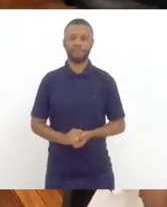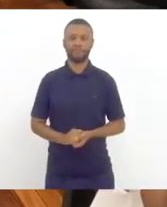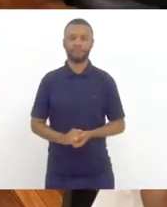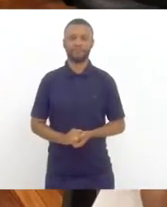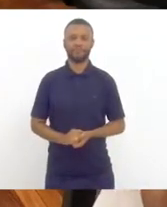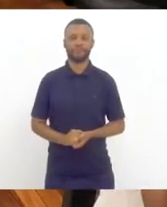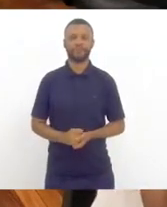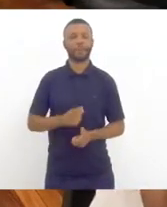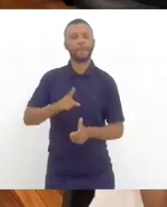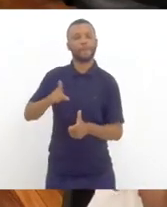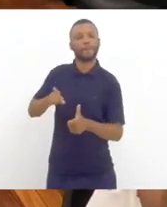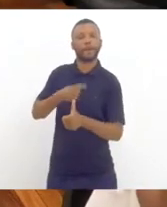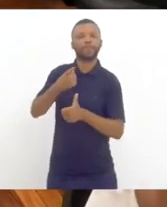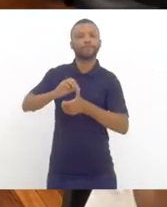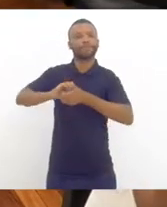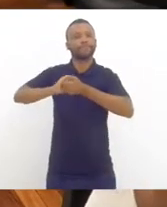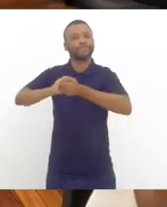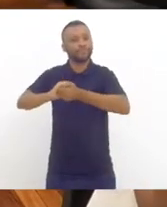Cumprimentando